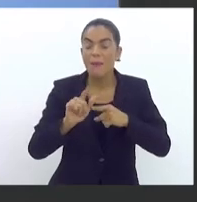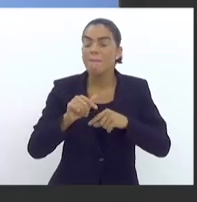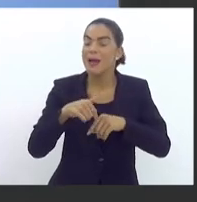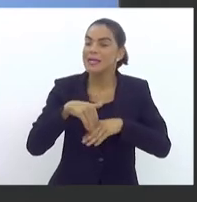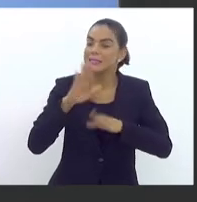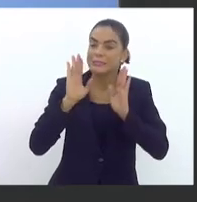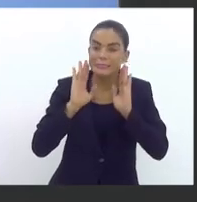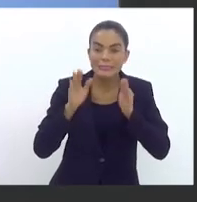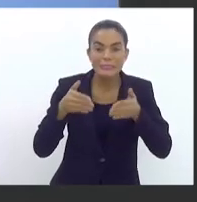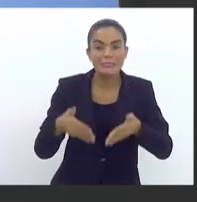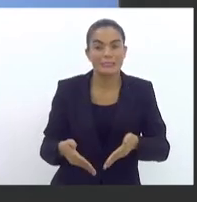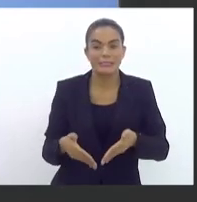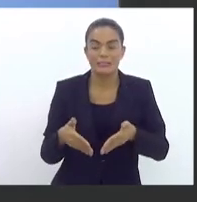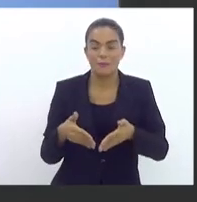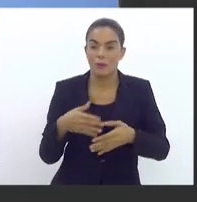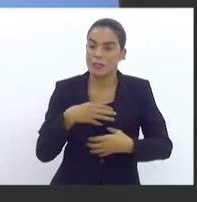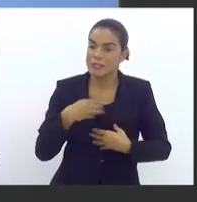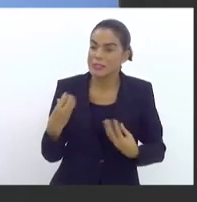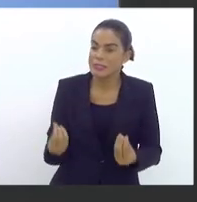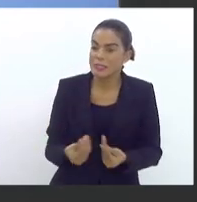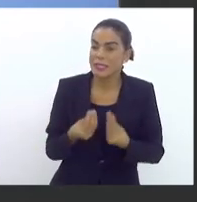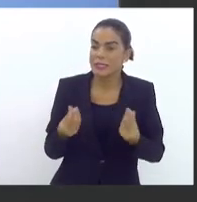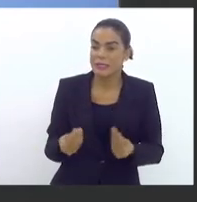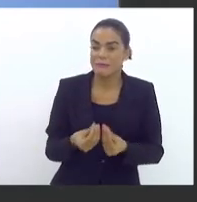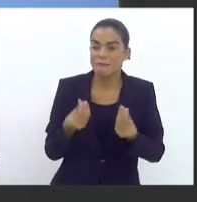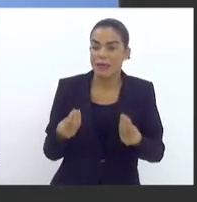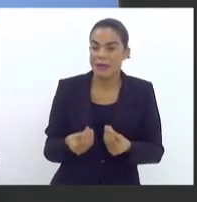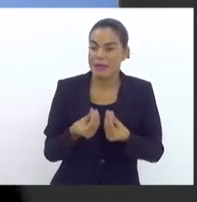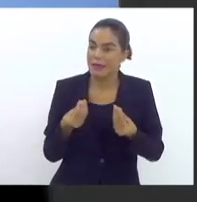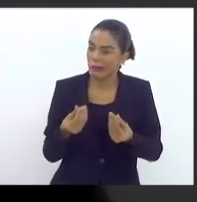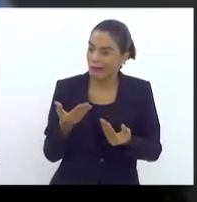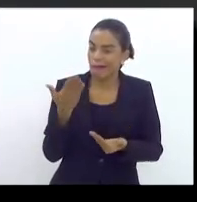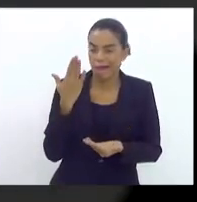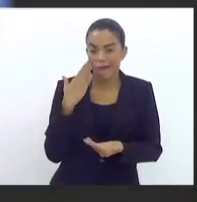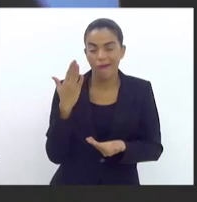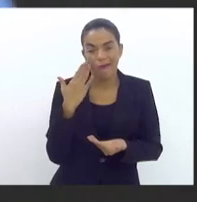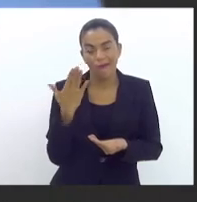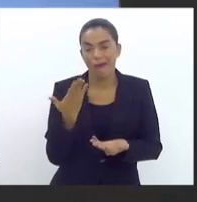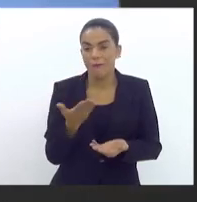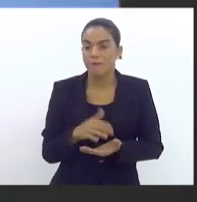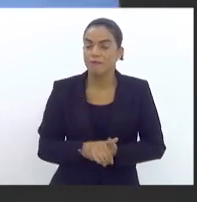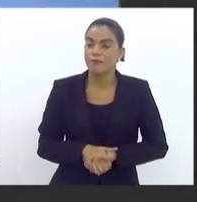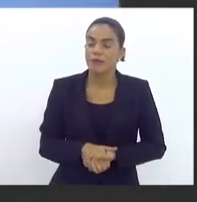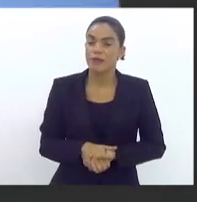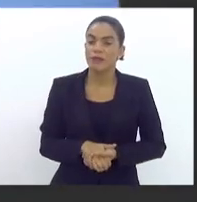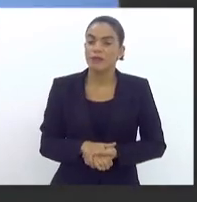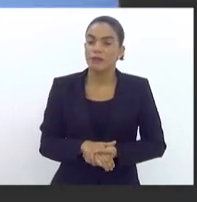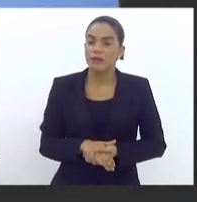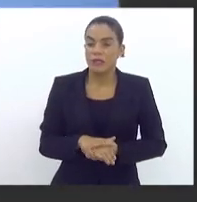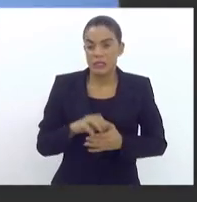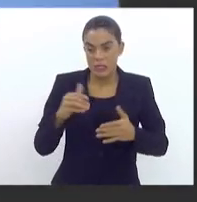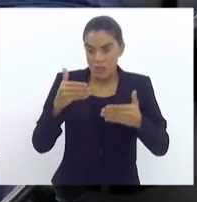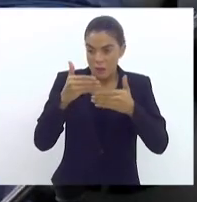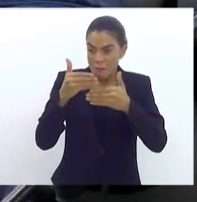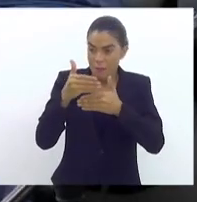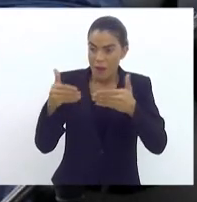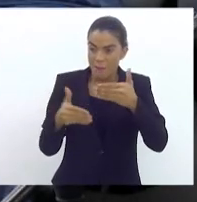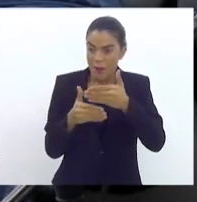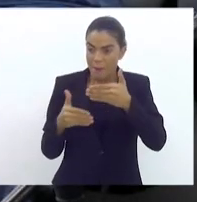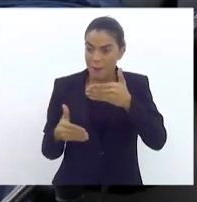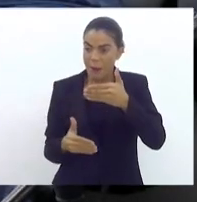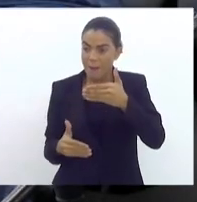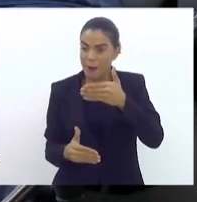né quando você envolve sentimentos de uma pessoa até para poder aumentar a pena você poder passar próximo slide